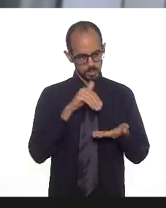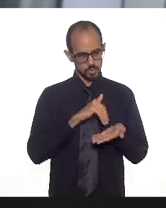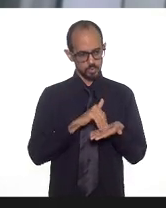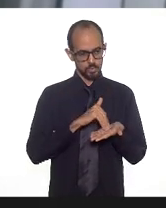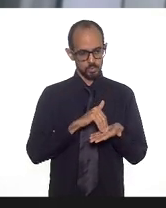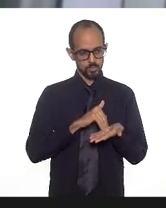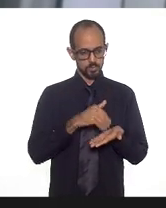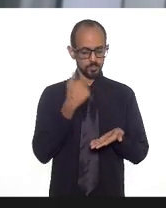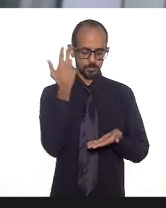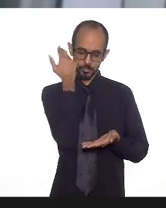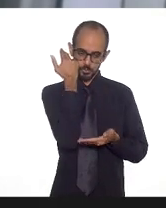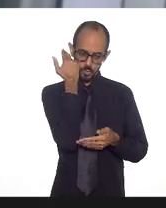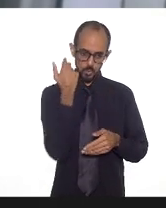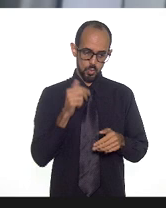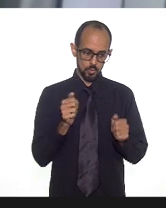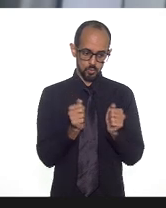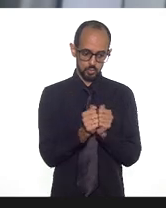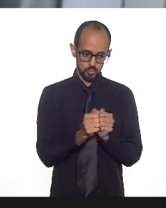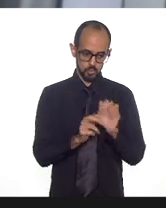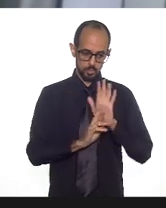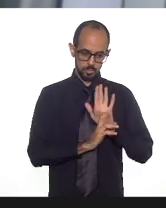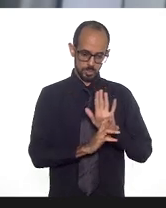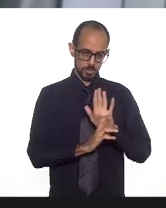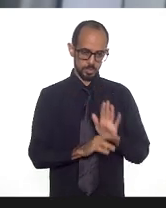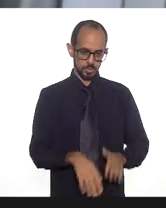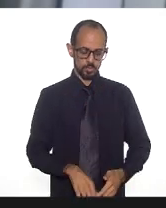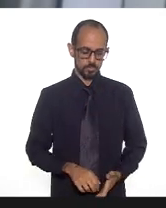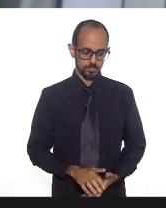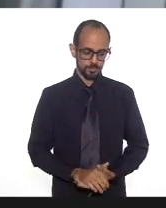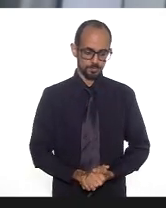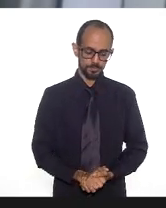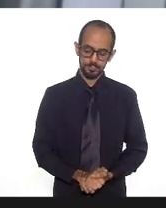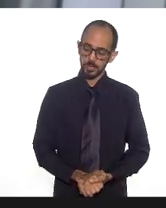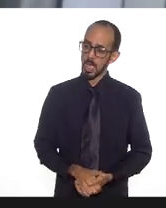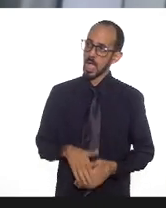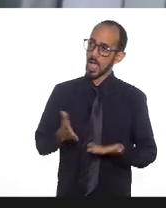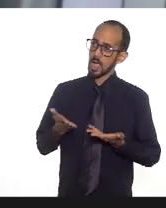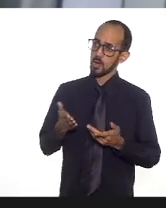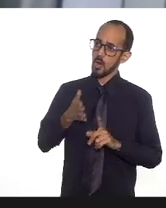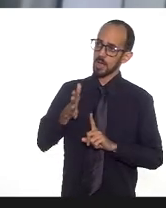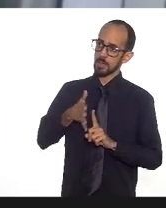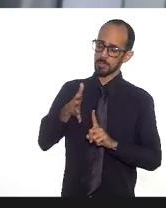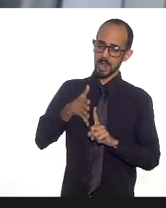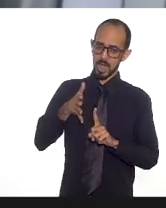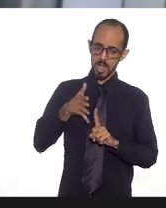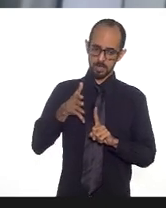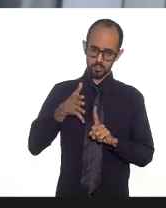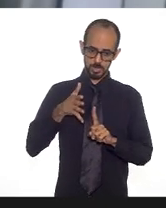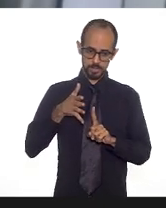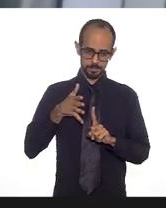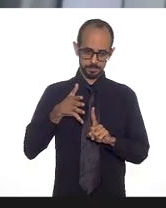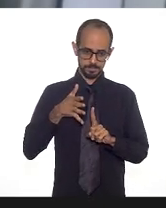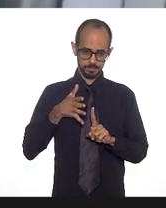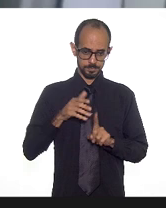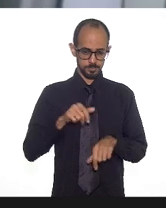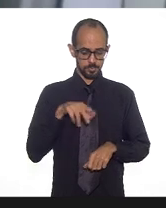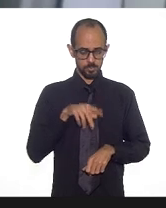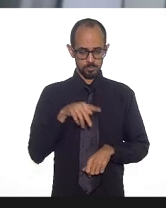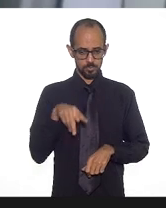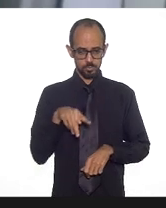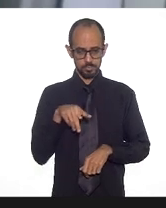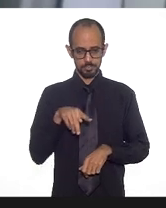Eliomar Coelho através da professora Maria Tereza Avance. Tem a palavra agora, e agradeço a compreensão de todos por essa pequena inversão, a